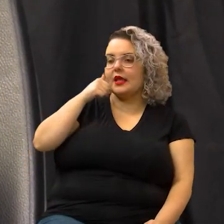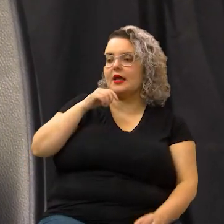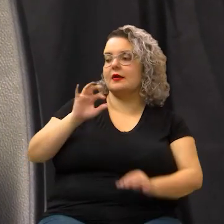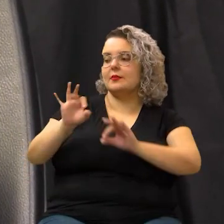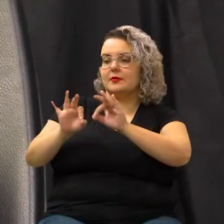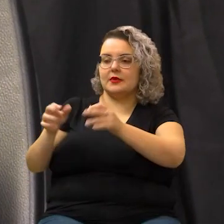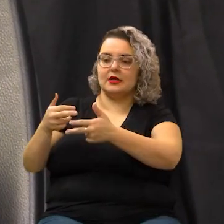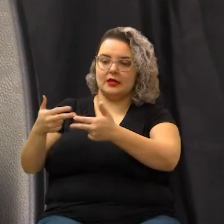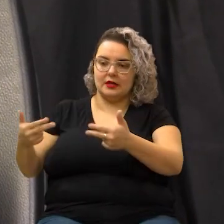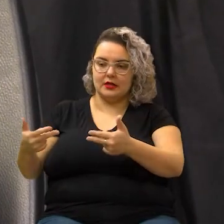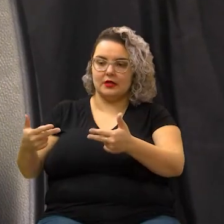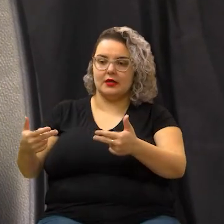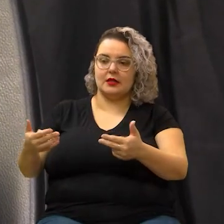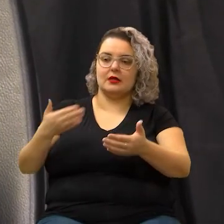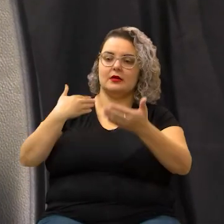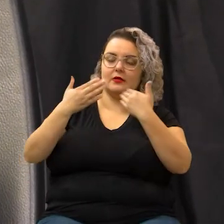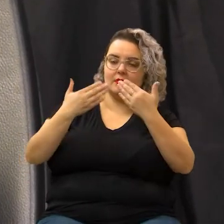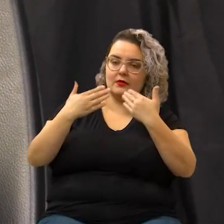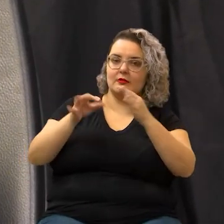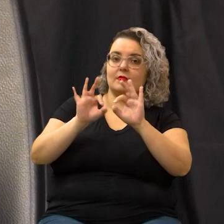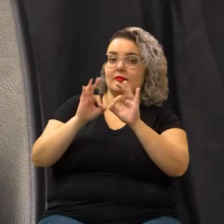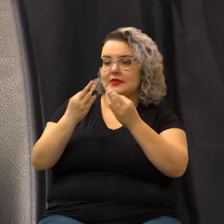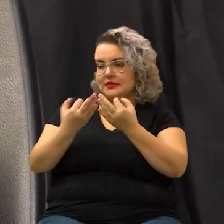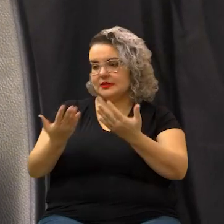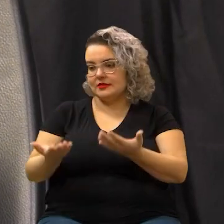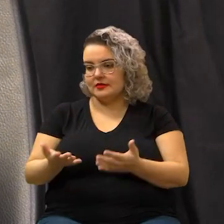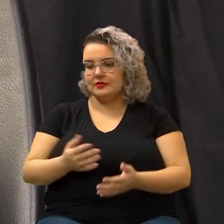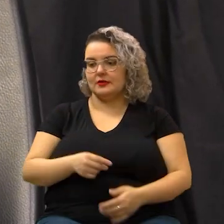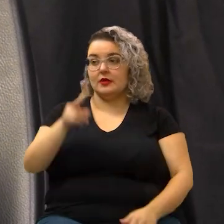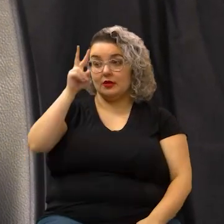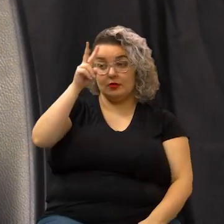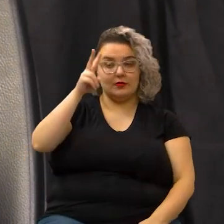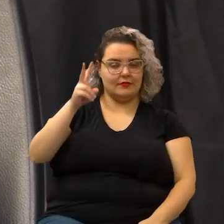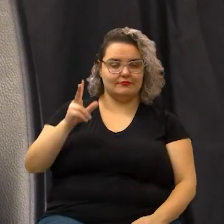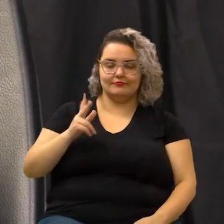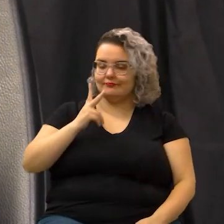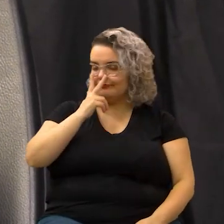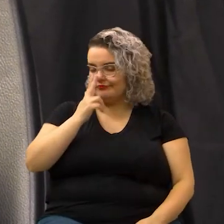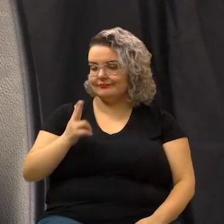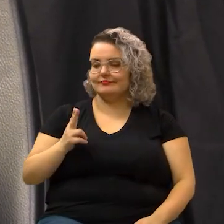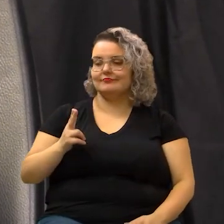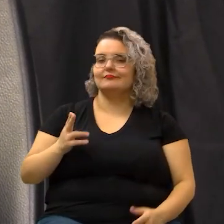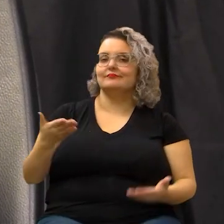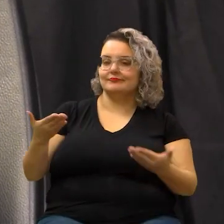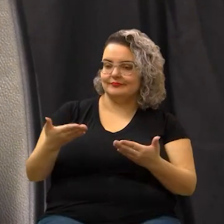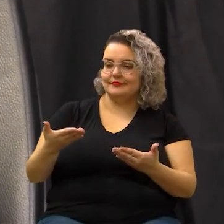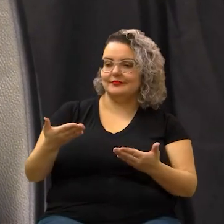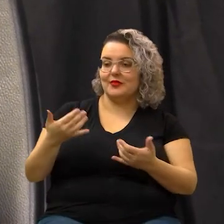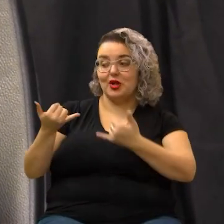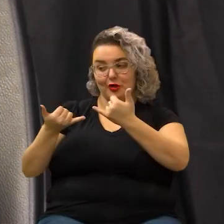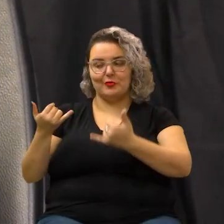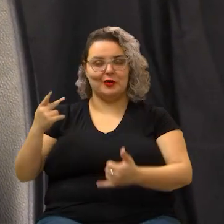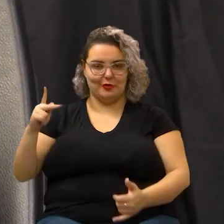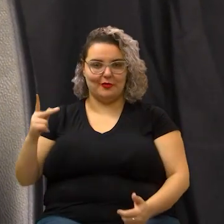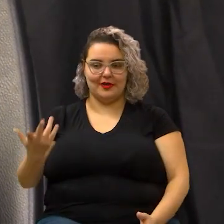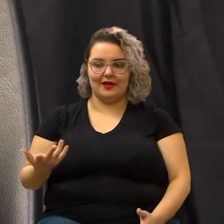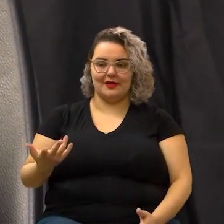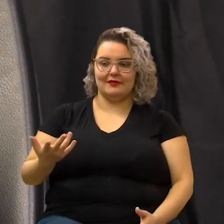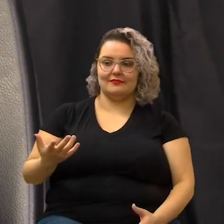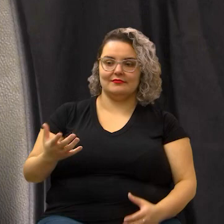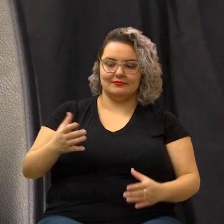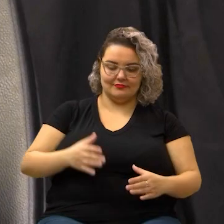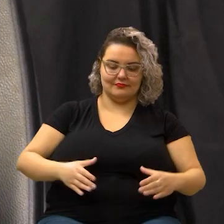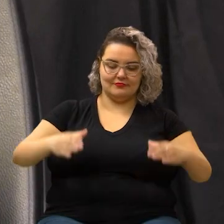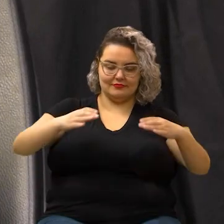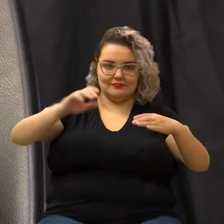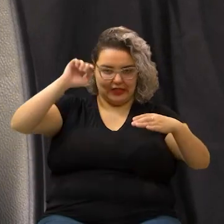foi arrumar as coisinhas dela, enquanto eu terminava de conversar ali com a família, e eu lembro como se fosse hoje, eu ainda brinco com ela hoje. Ela